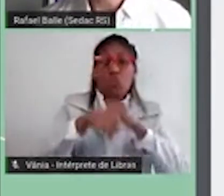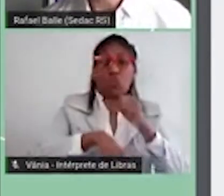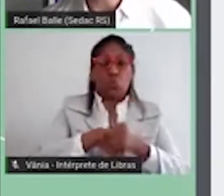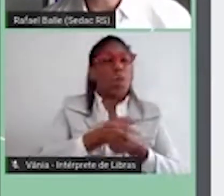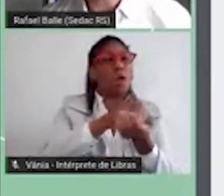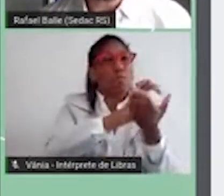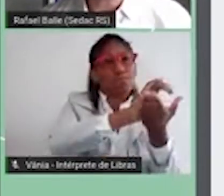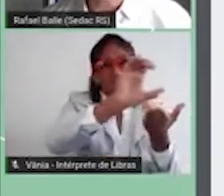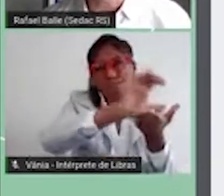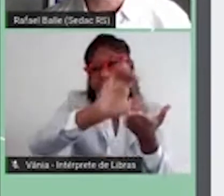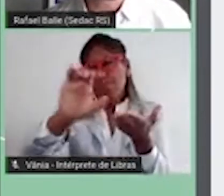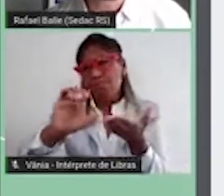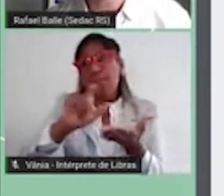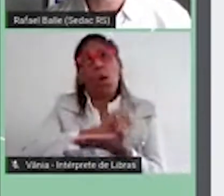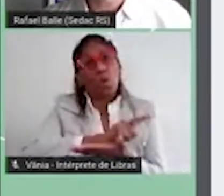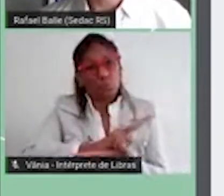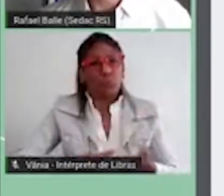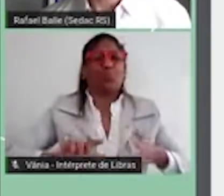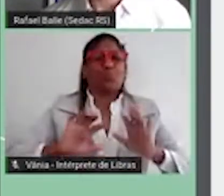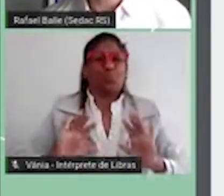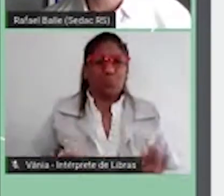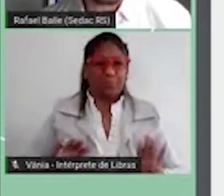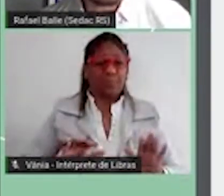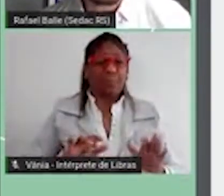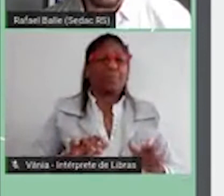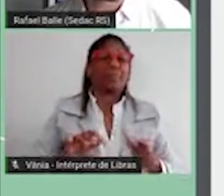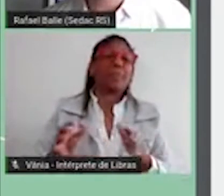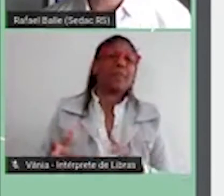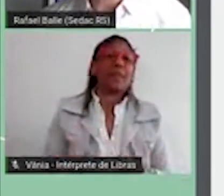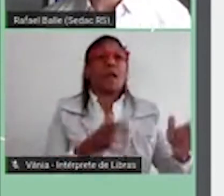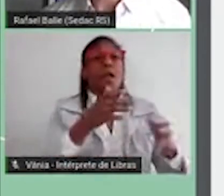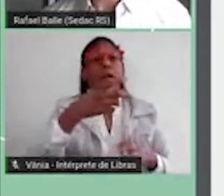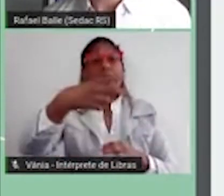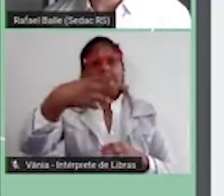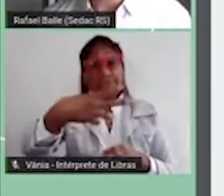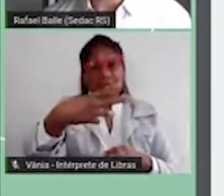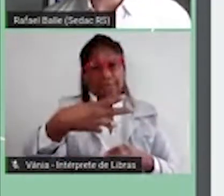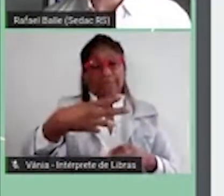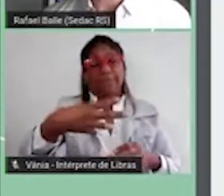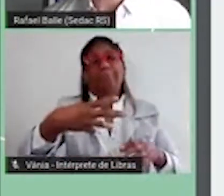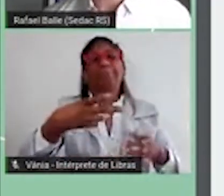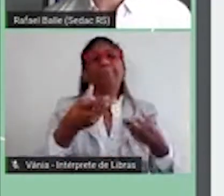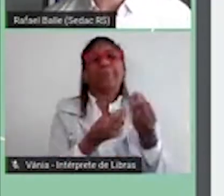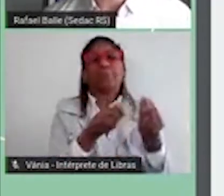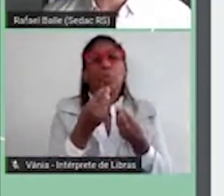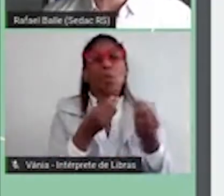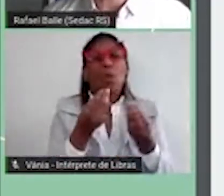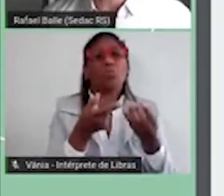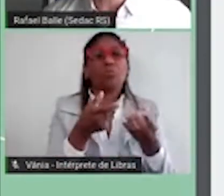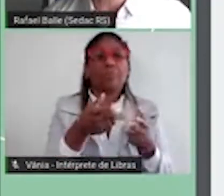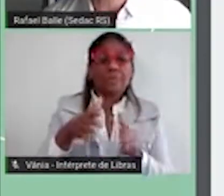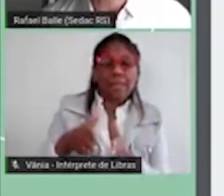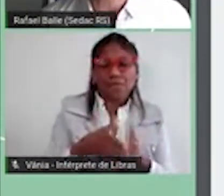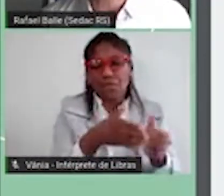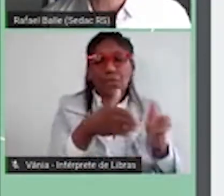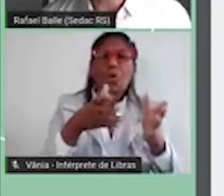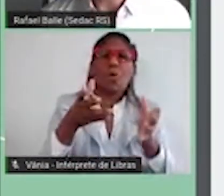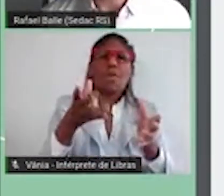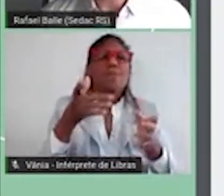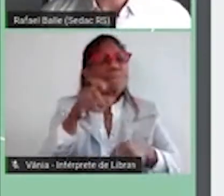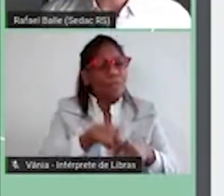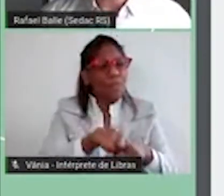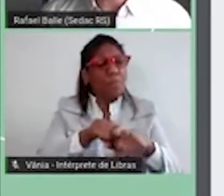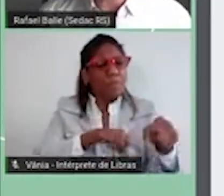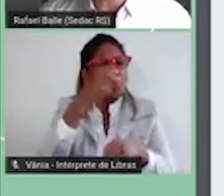trouxe. E as outras 3 linhas, o Prêmio Trajetórias, o edital para a criação e formação e a ação cultural das